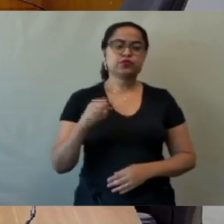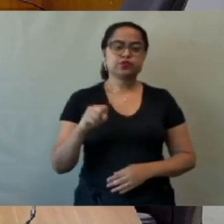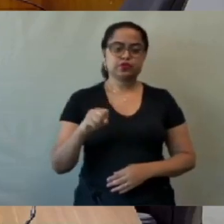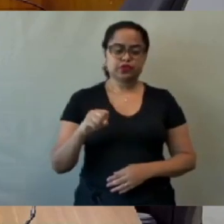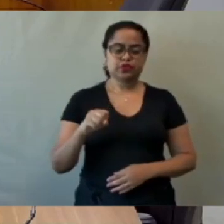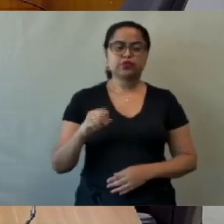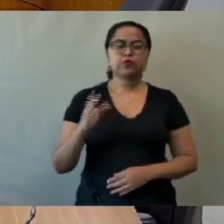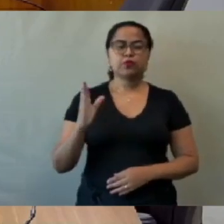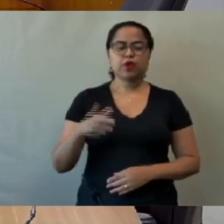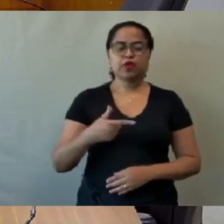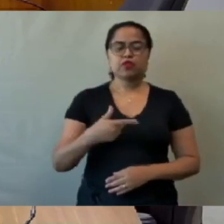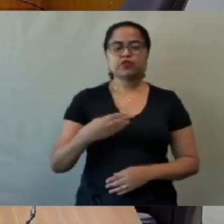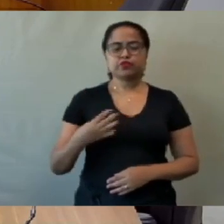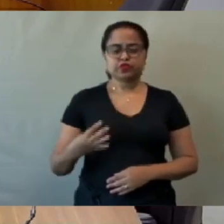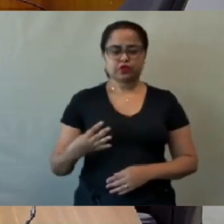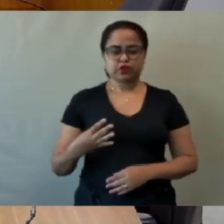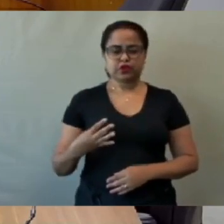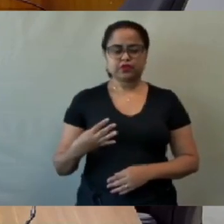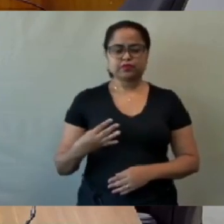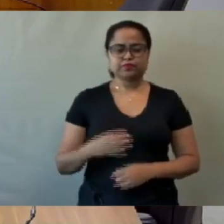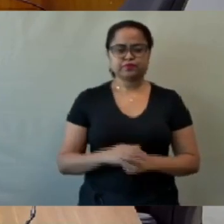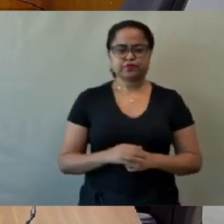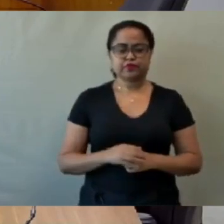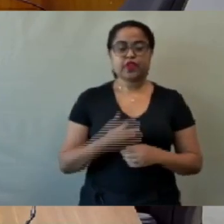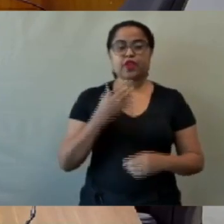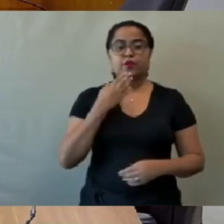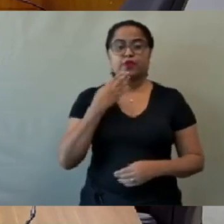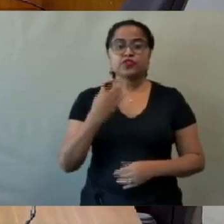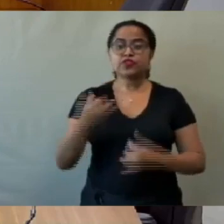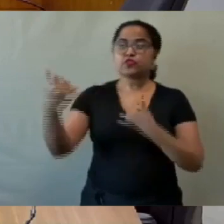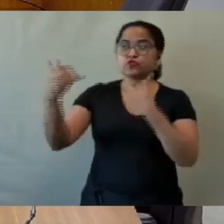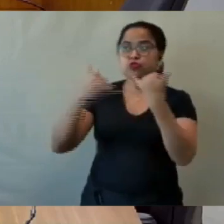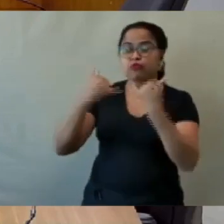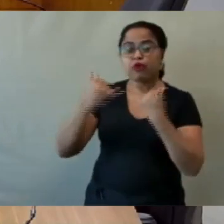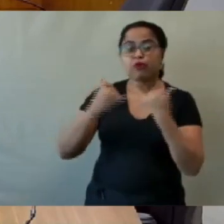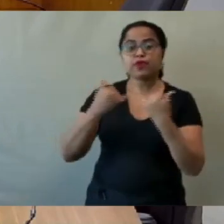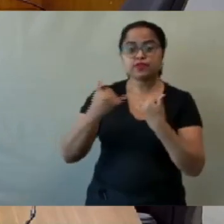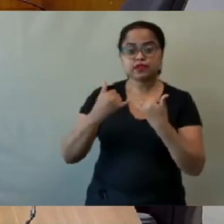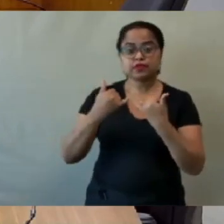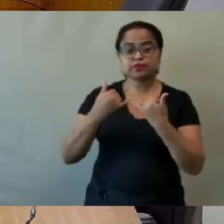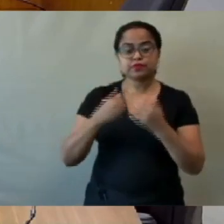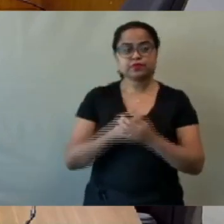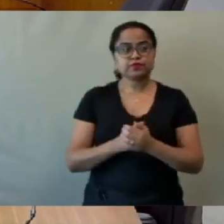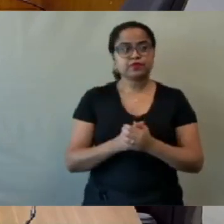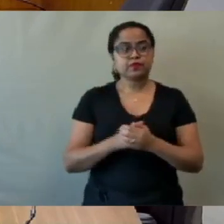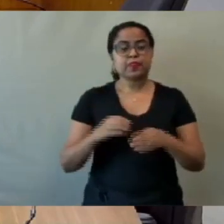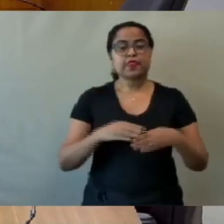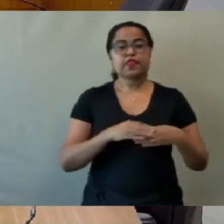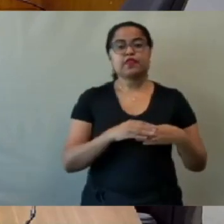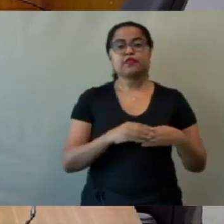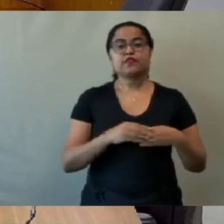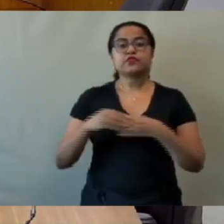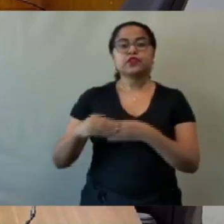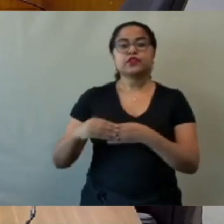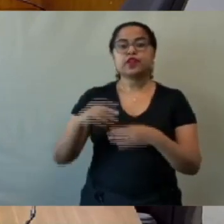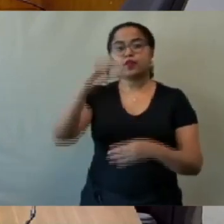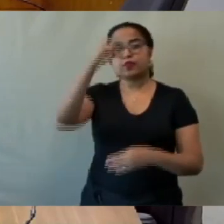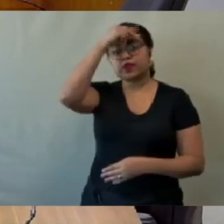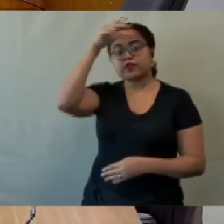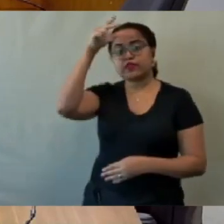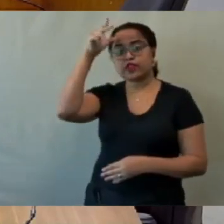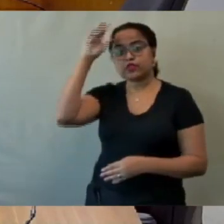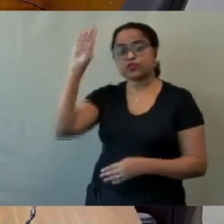708/2024. Solicitação. Pedido de informação. Destinatário: Prefeitura de